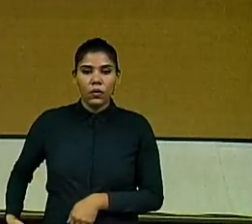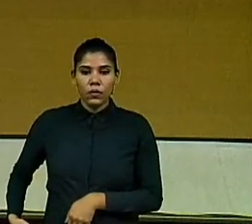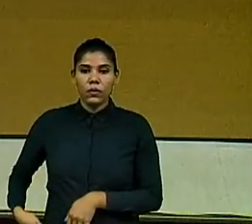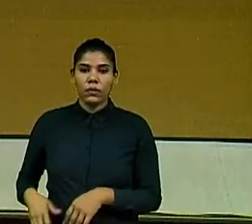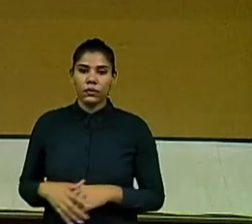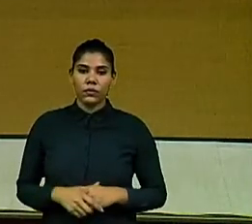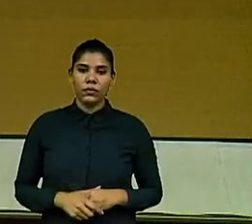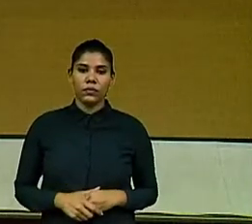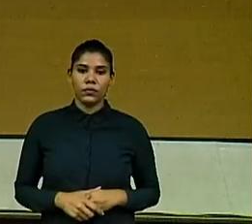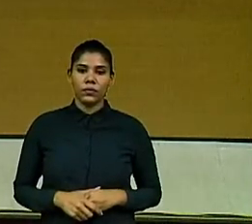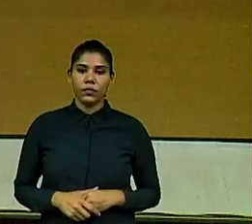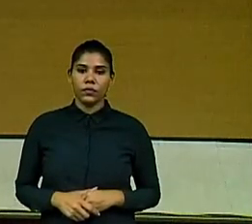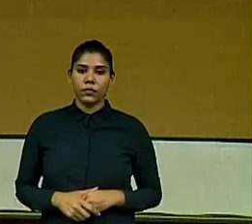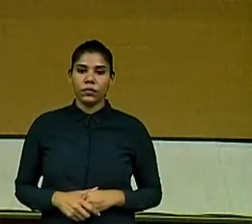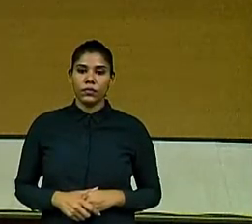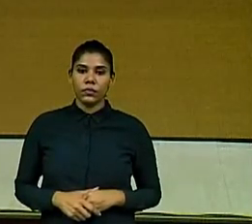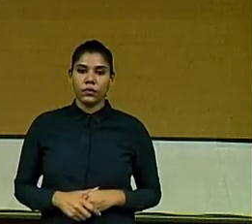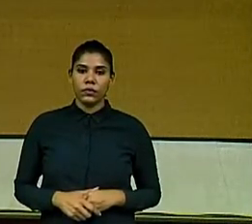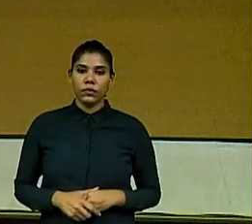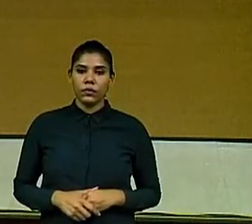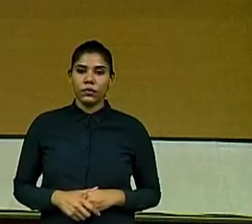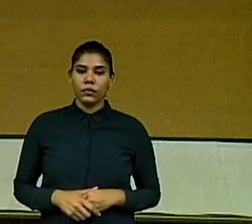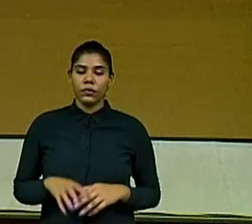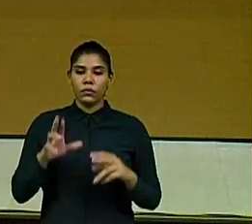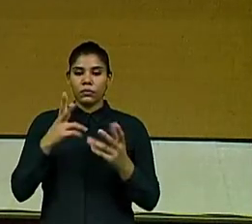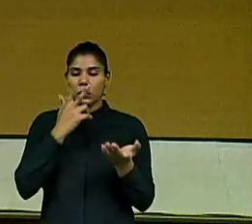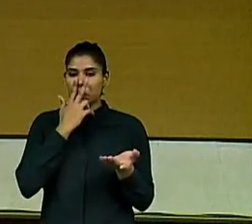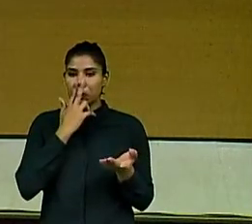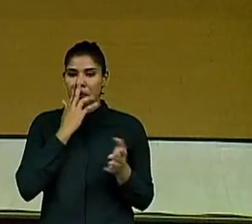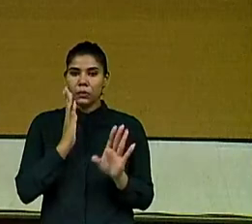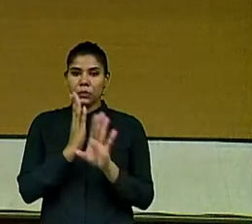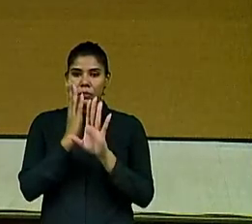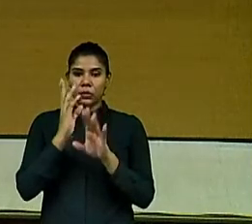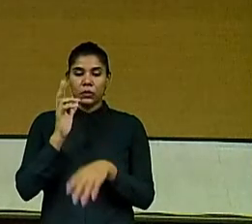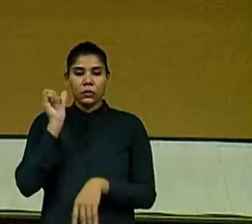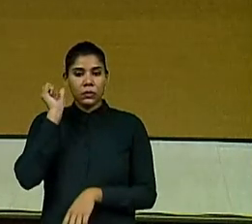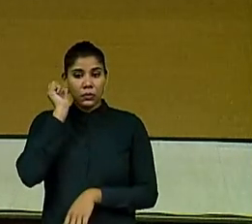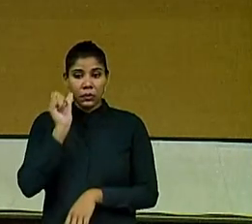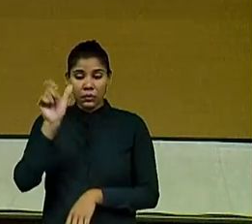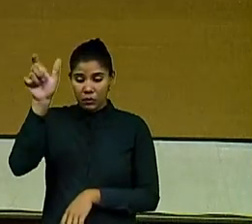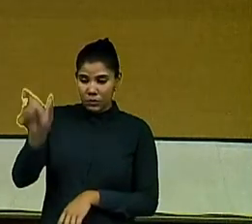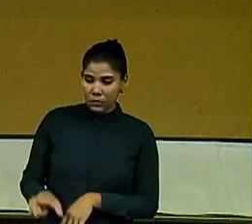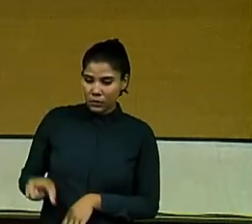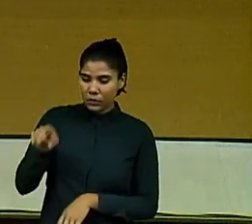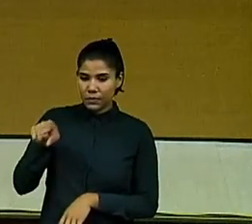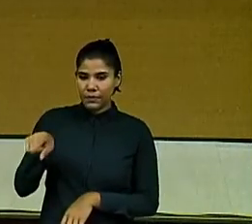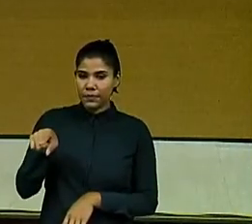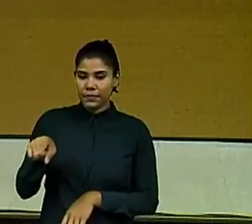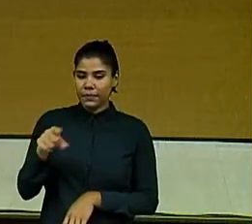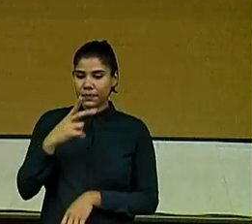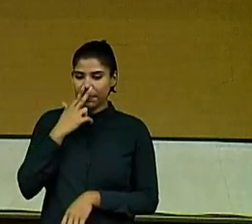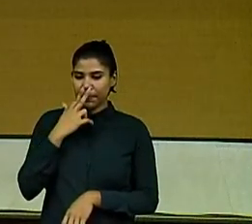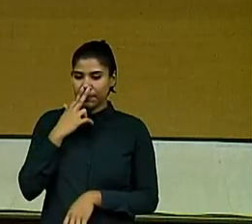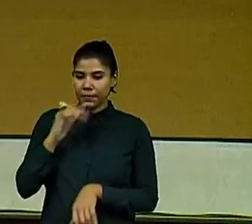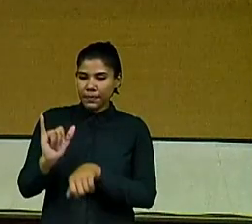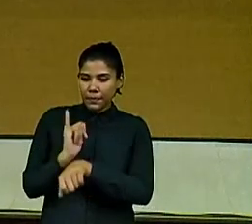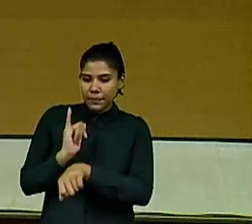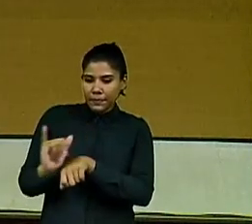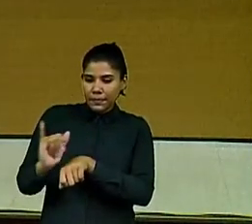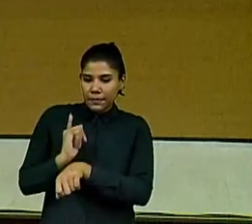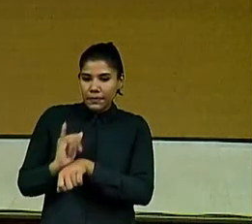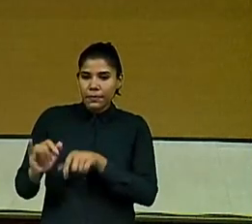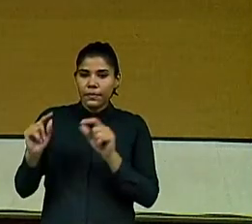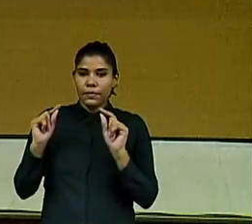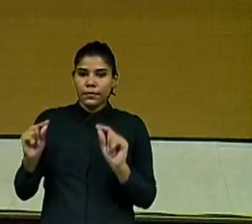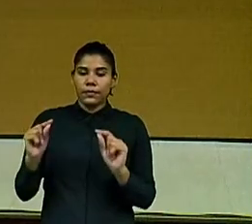a sua condição de mulher né sendo utilizada como um elemento né para